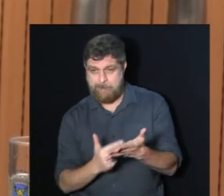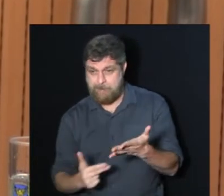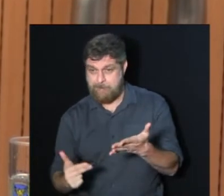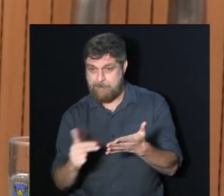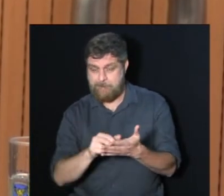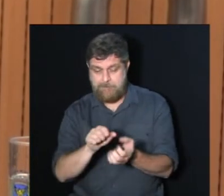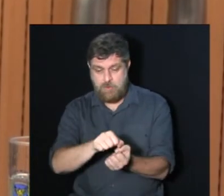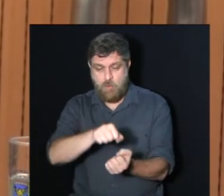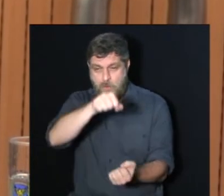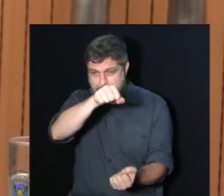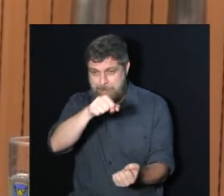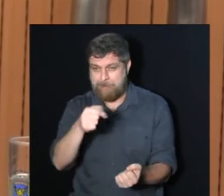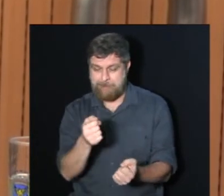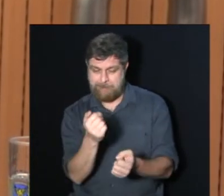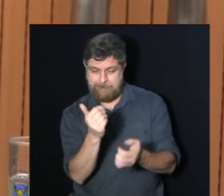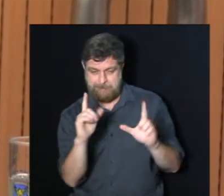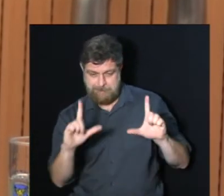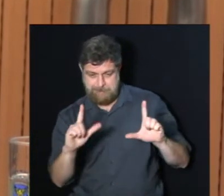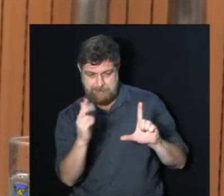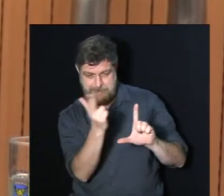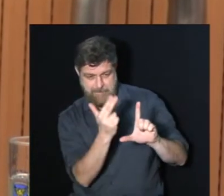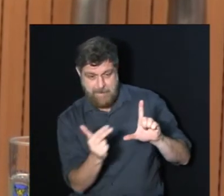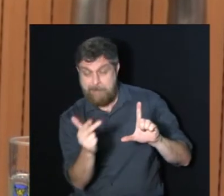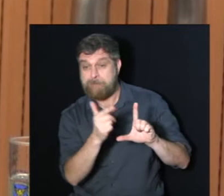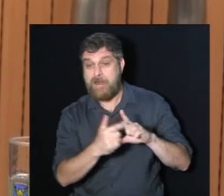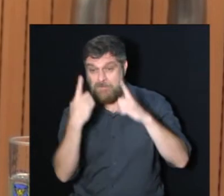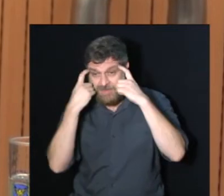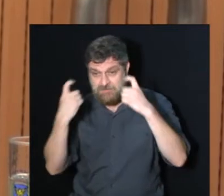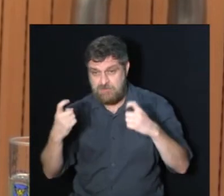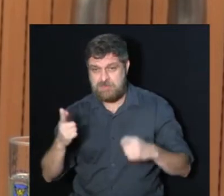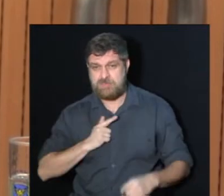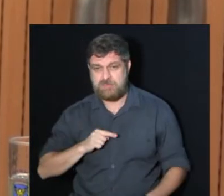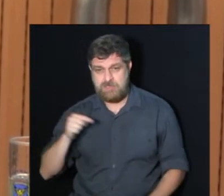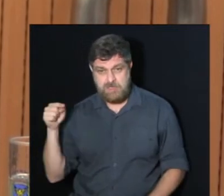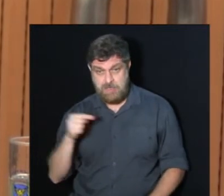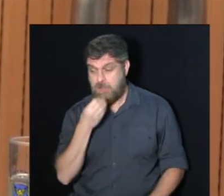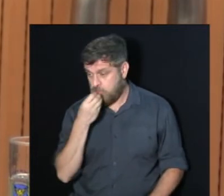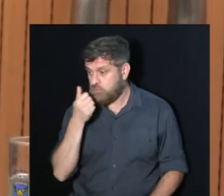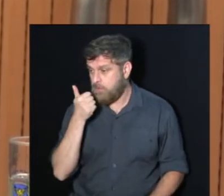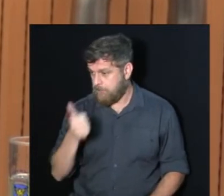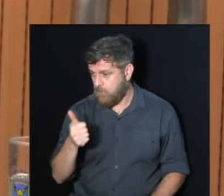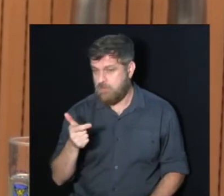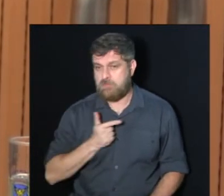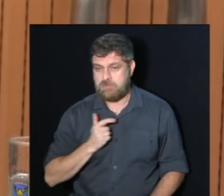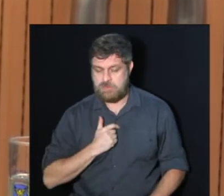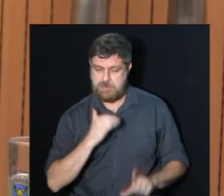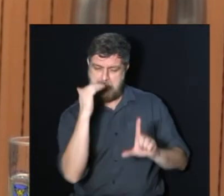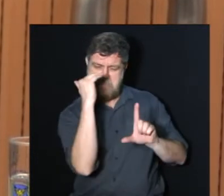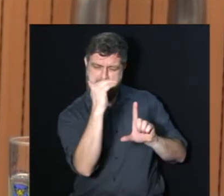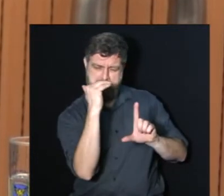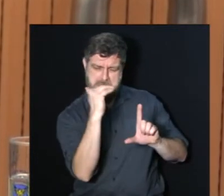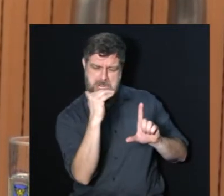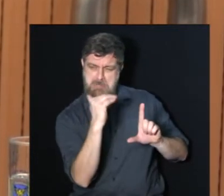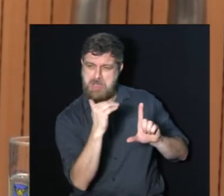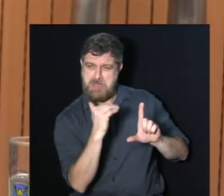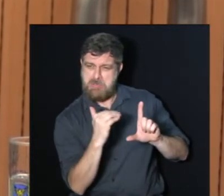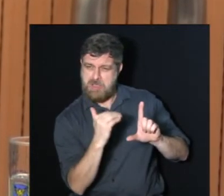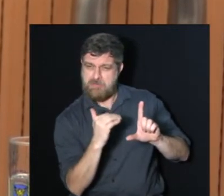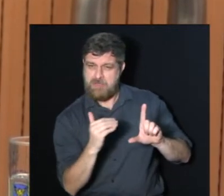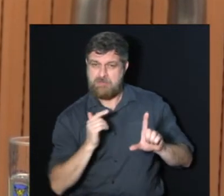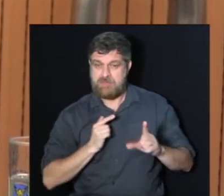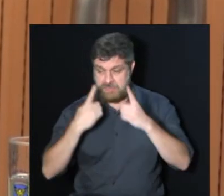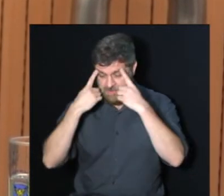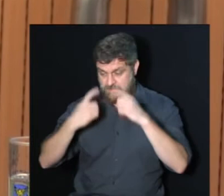Flaxo, pelo professor Júlio Jacobo, que é muito boa, que traz dados não só de diferentes tipos